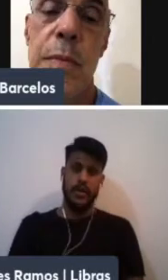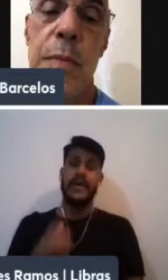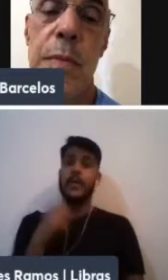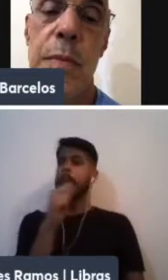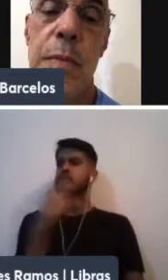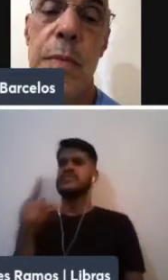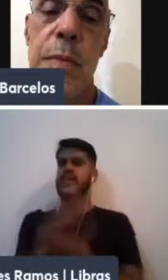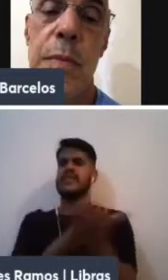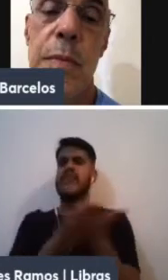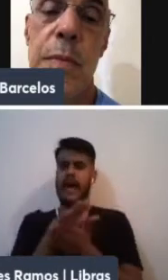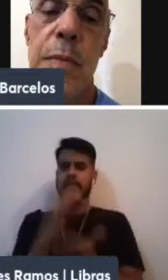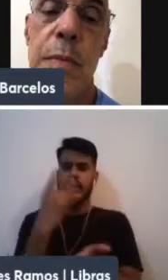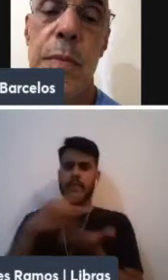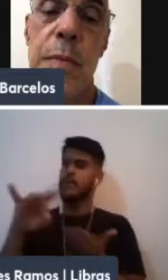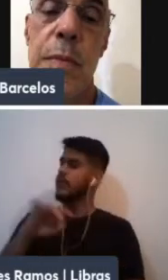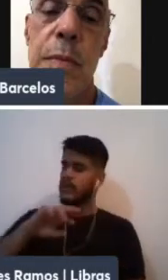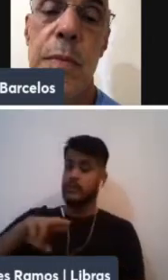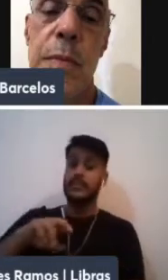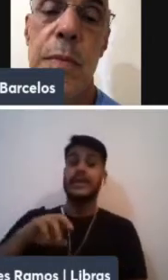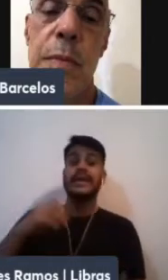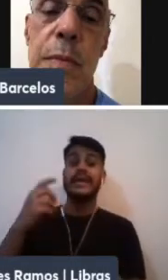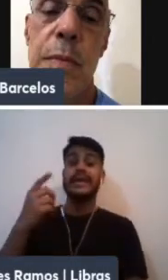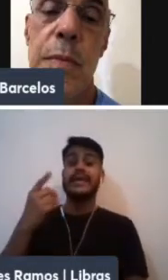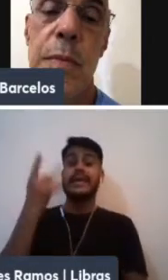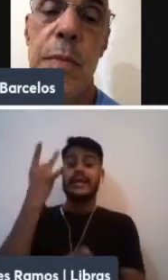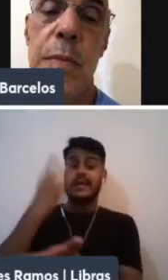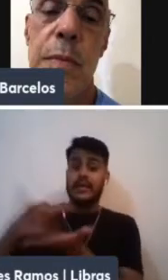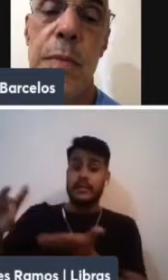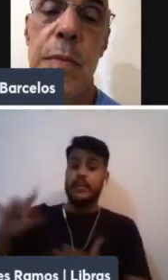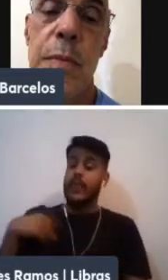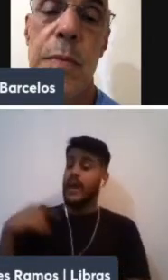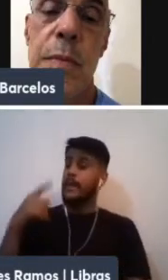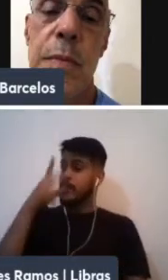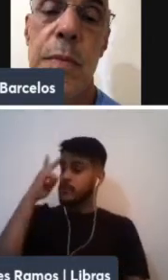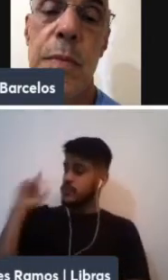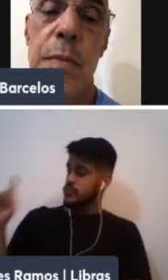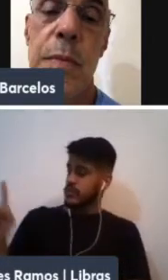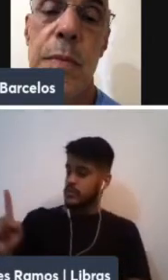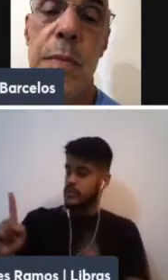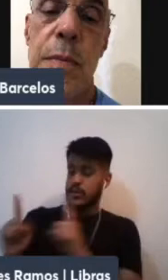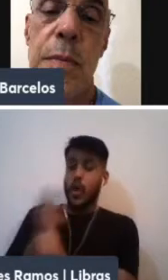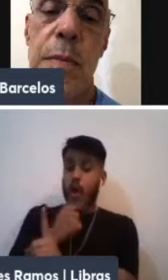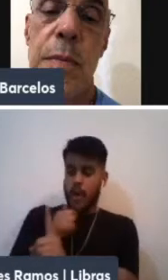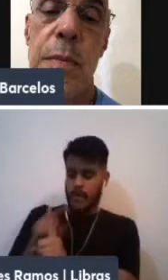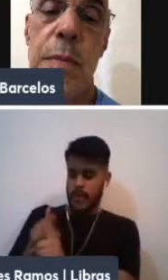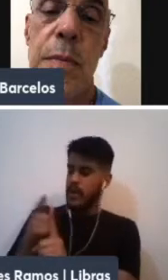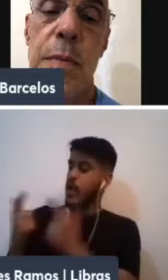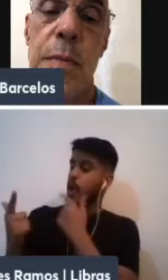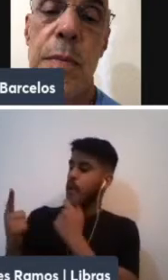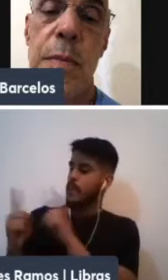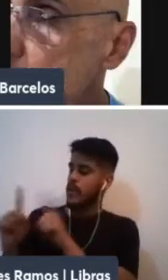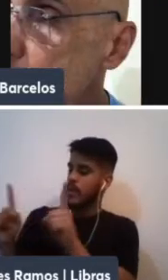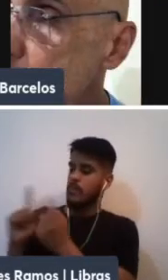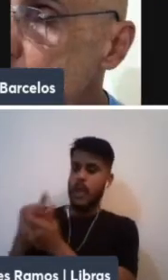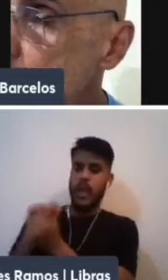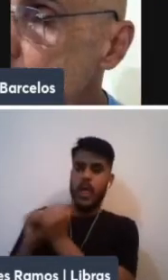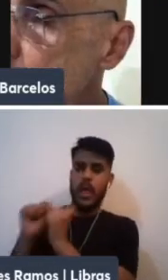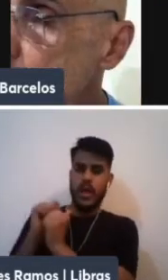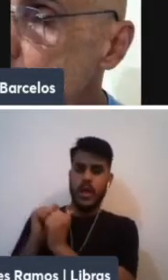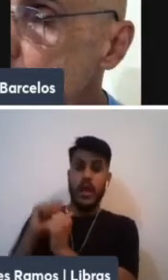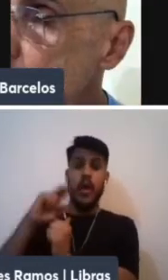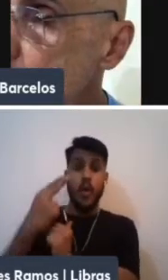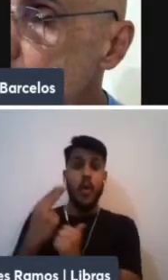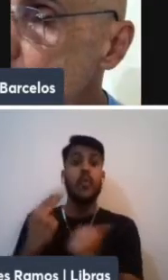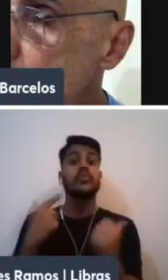O inimigo é uma peça que tem dois homens nus se beijando. Ou uma peça, ou uma aula que fala sobre a verdadeira história